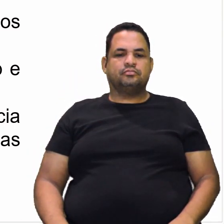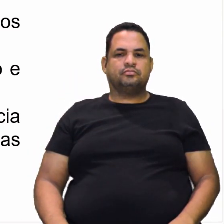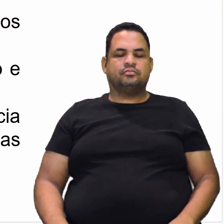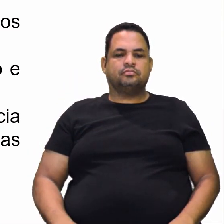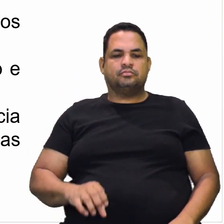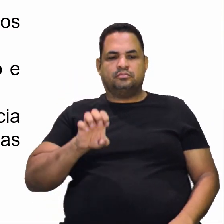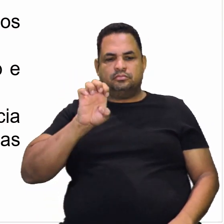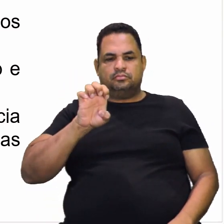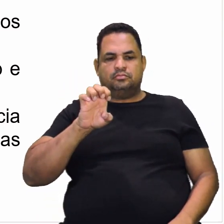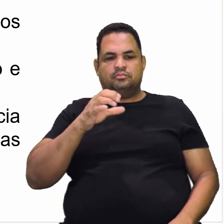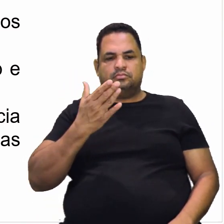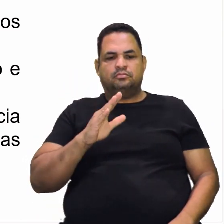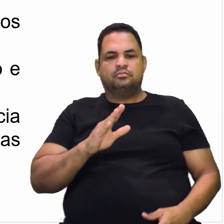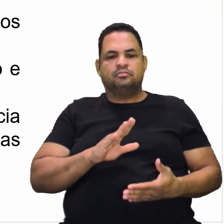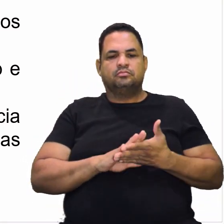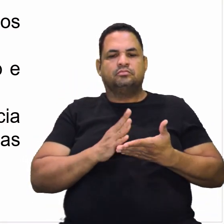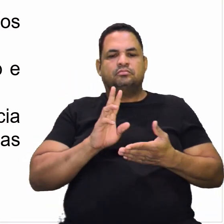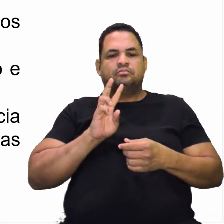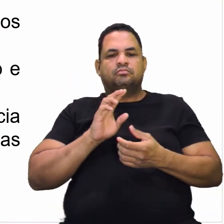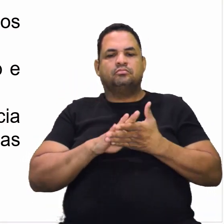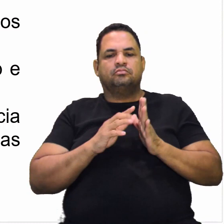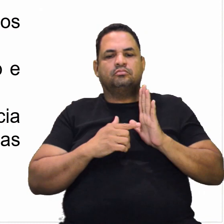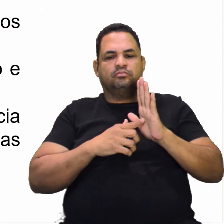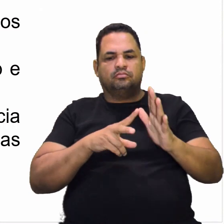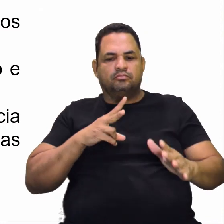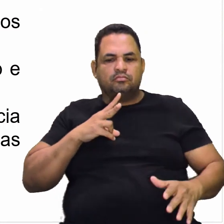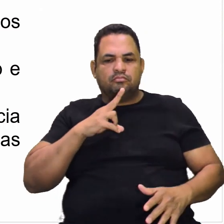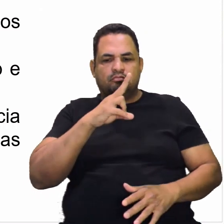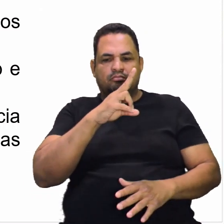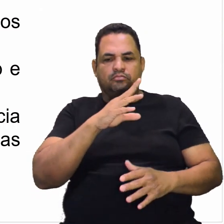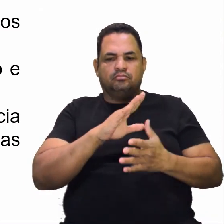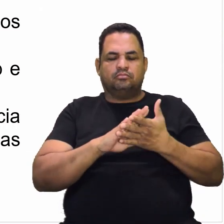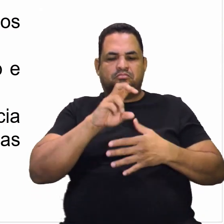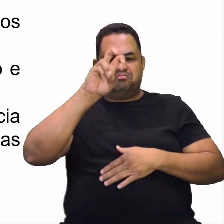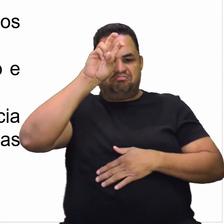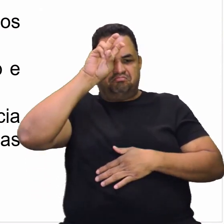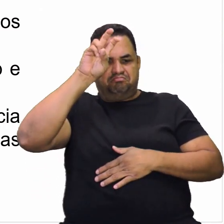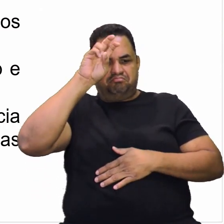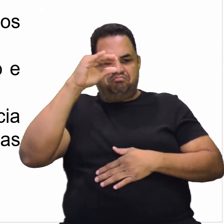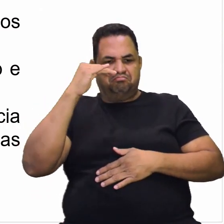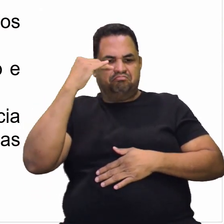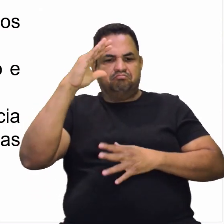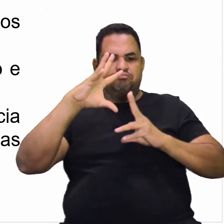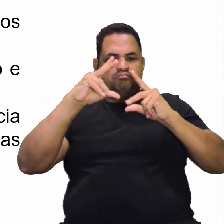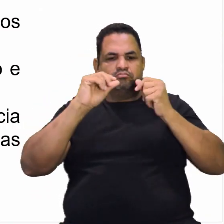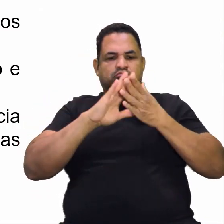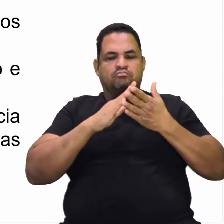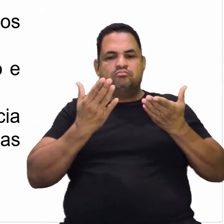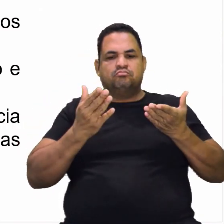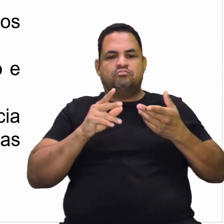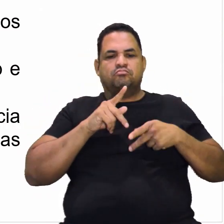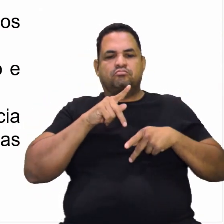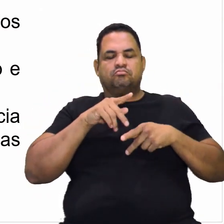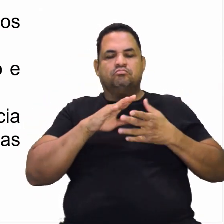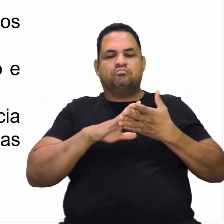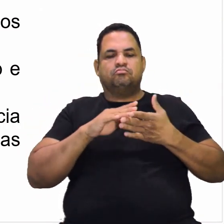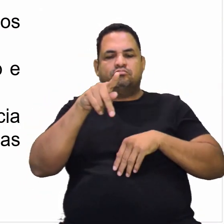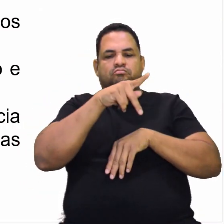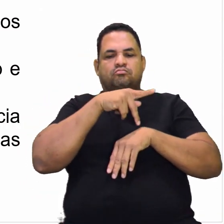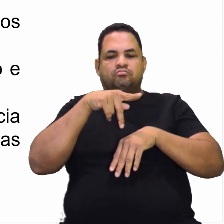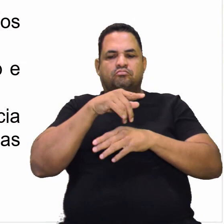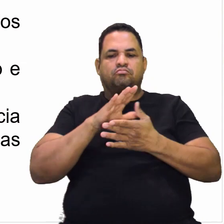E? Serviam para mostrar a força e imponência egípcia para todas as potências